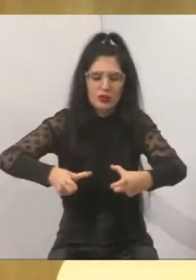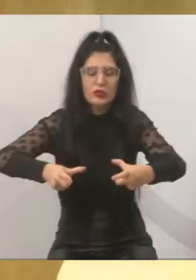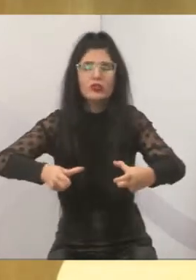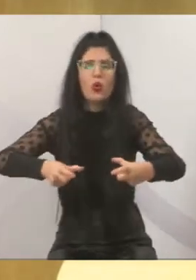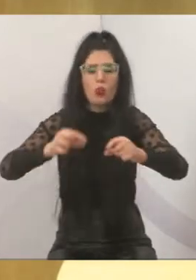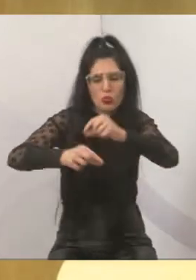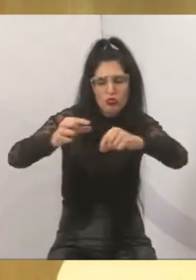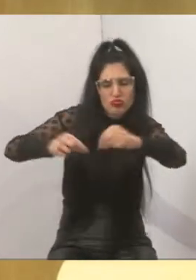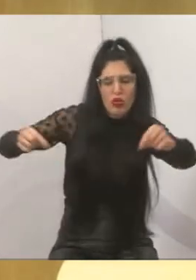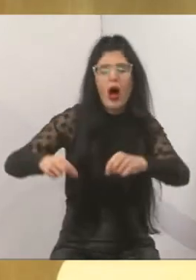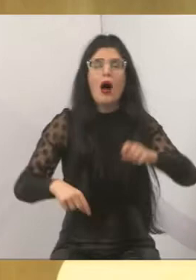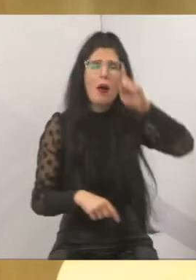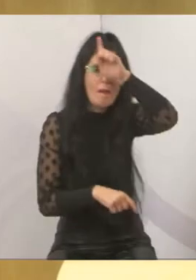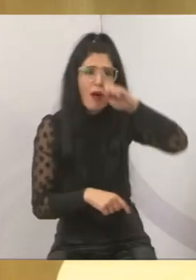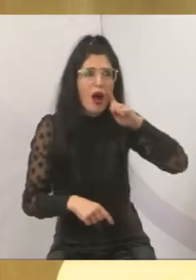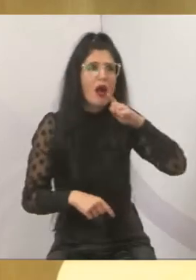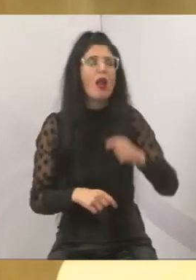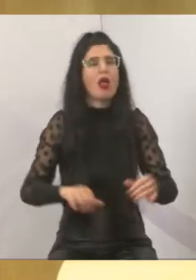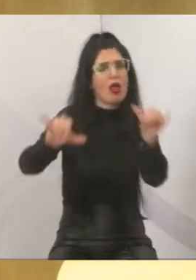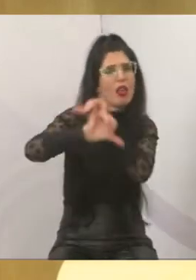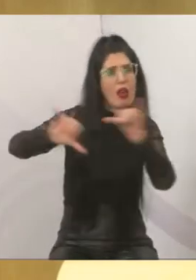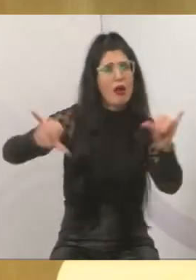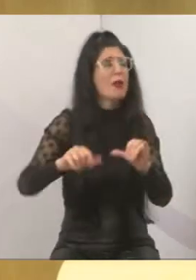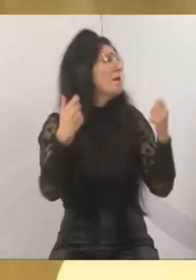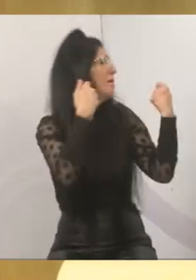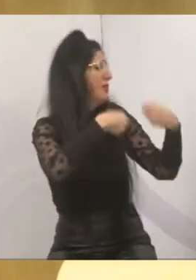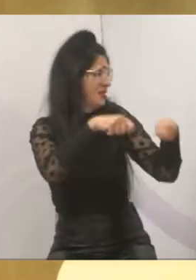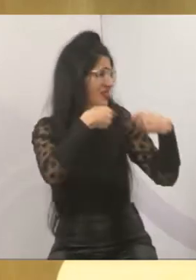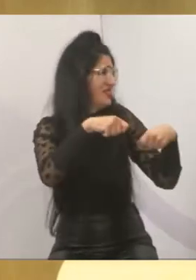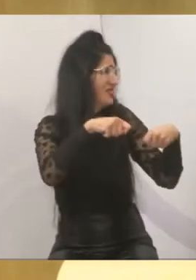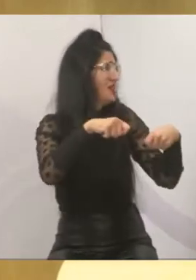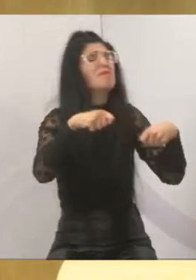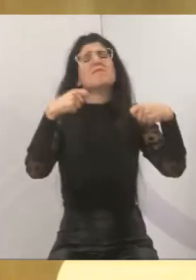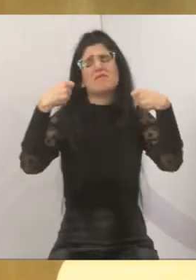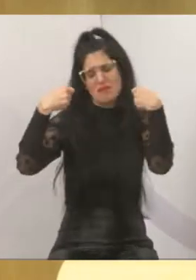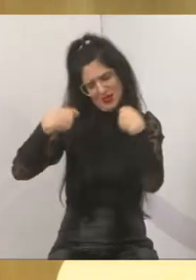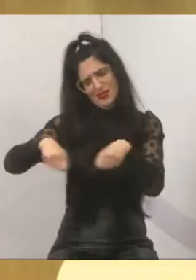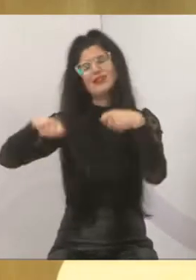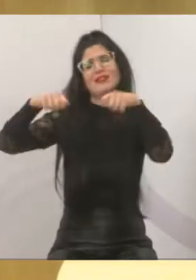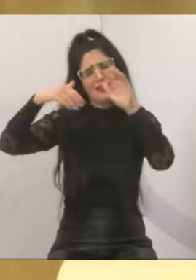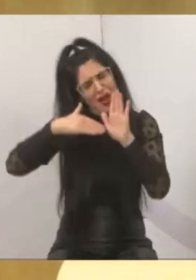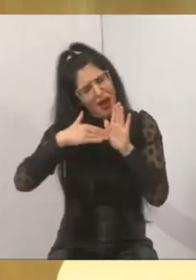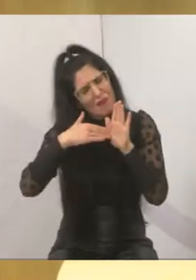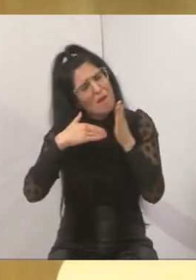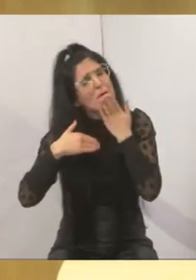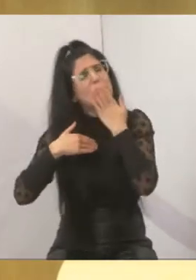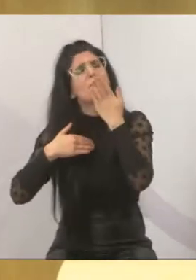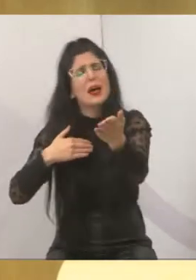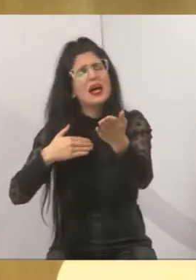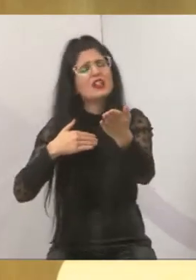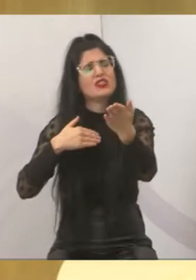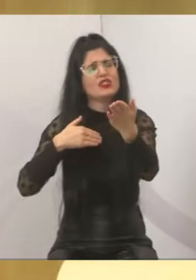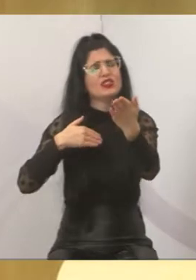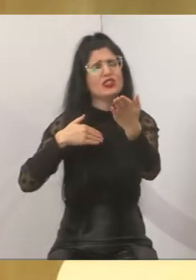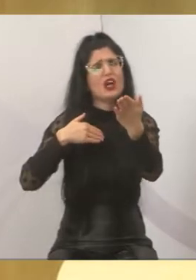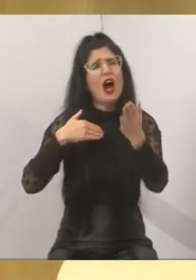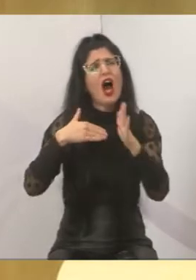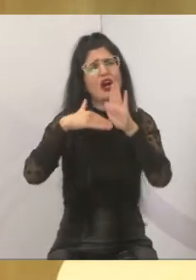seguinte mensagem: se precisar, peça ajuda. Isso se disseminou o mundo afora, e a cor amarela e essas